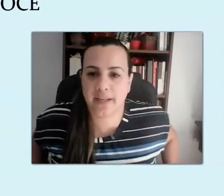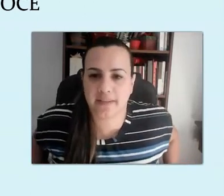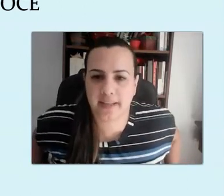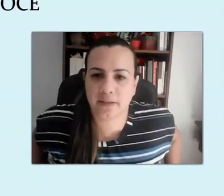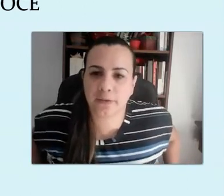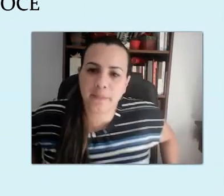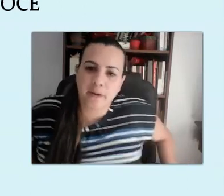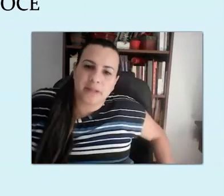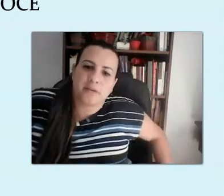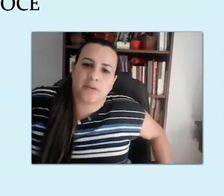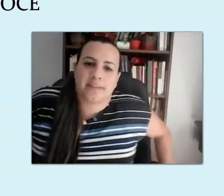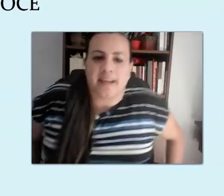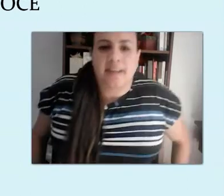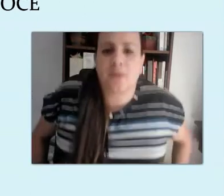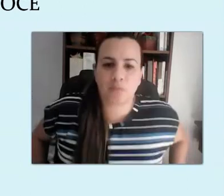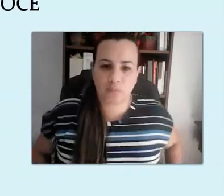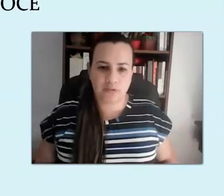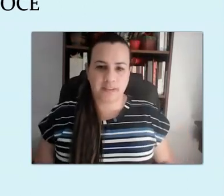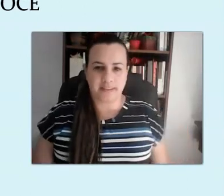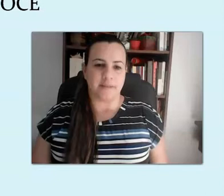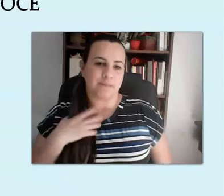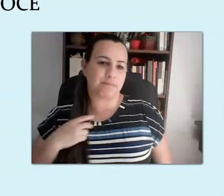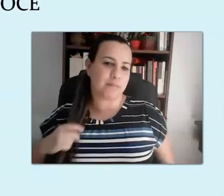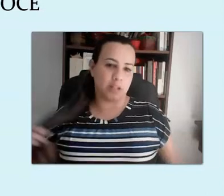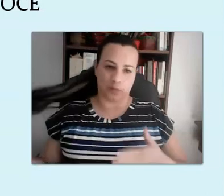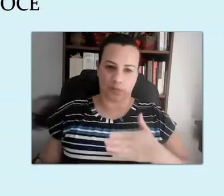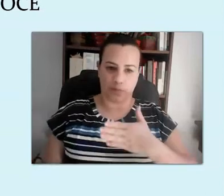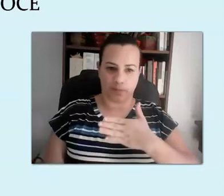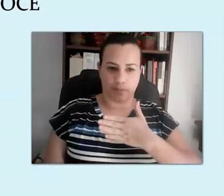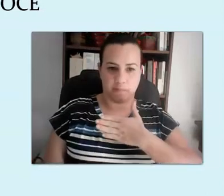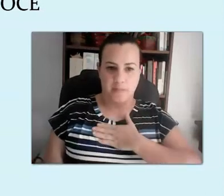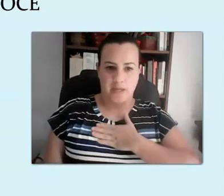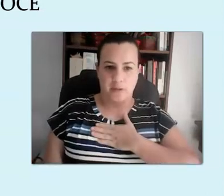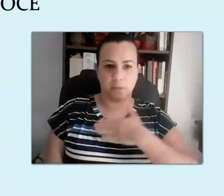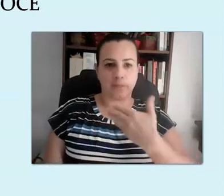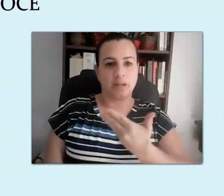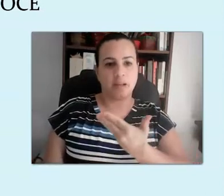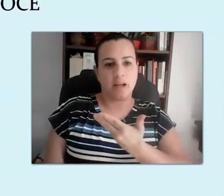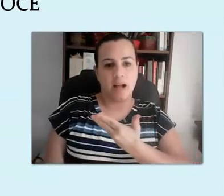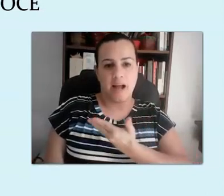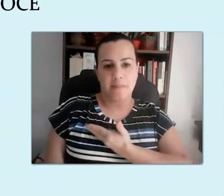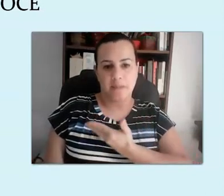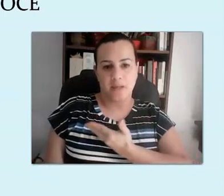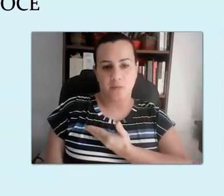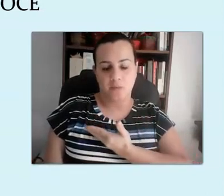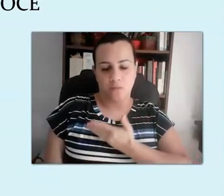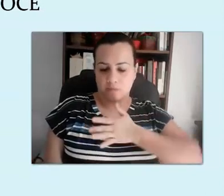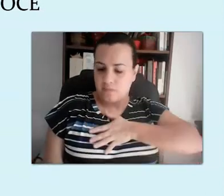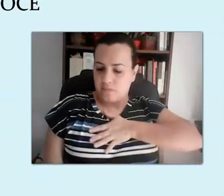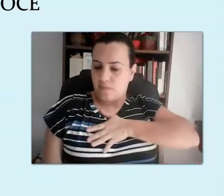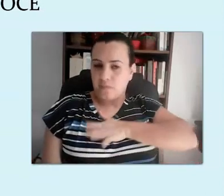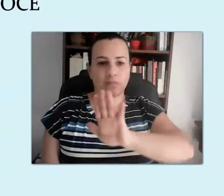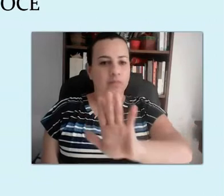Então, como eu ia dizendo, meu amigo gostar não de você. Então, meu